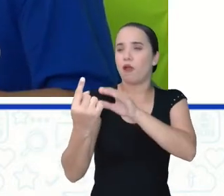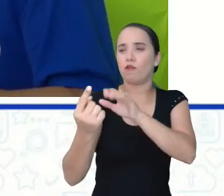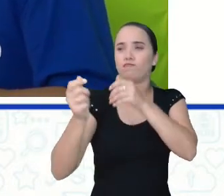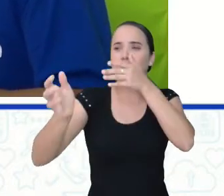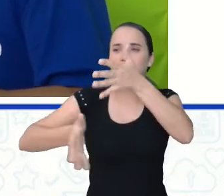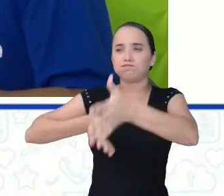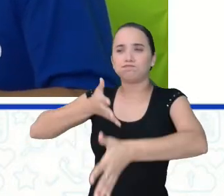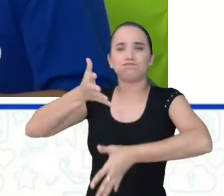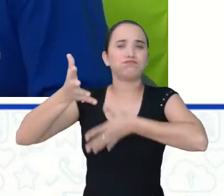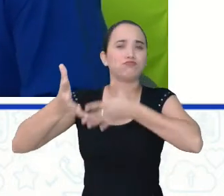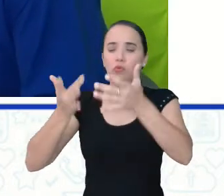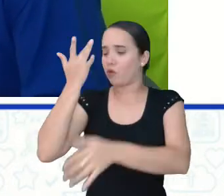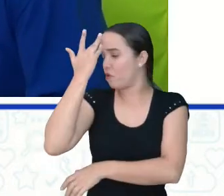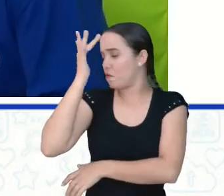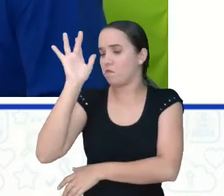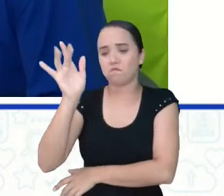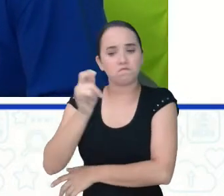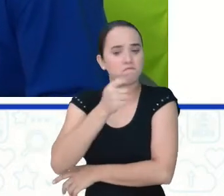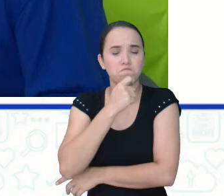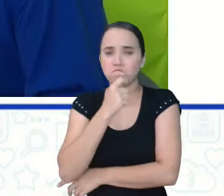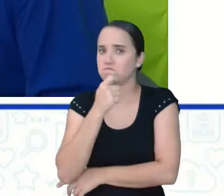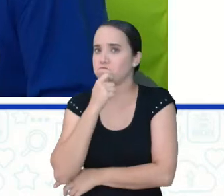não sei.